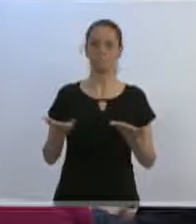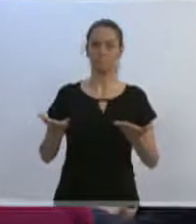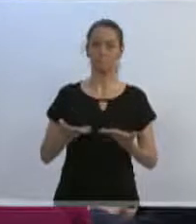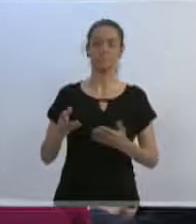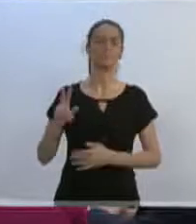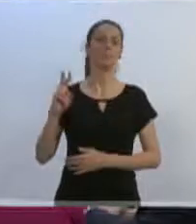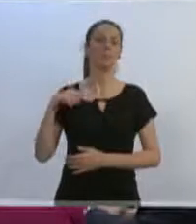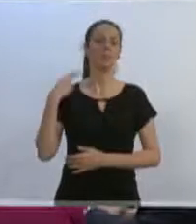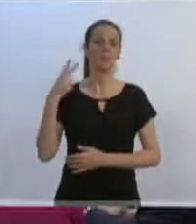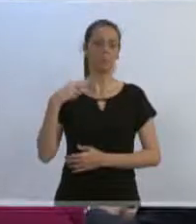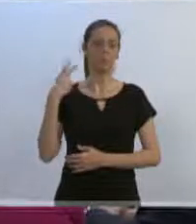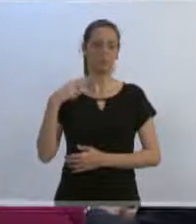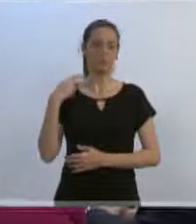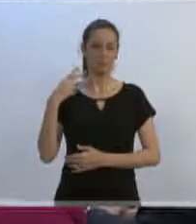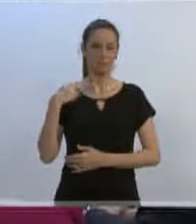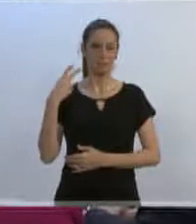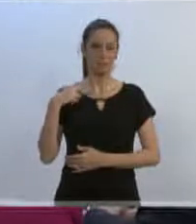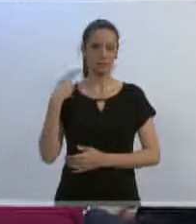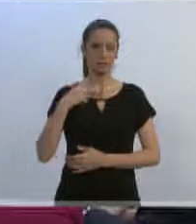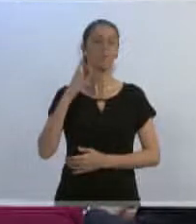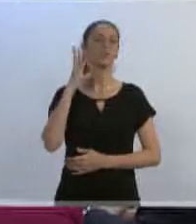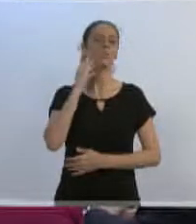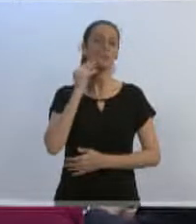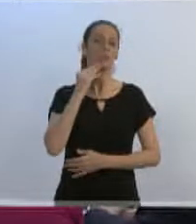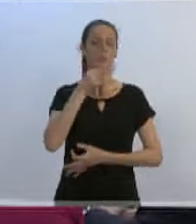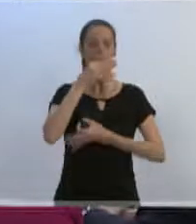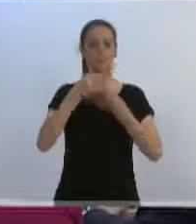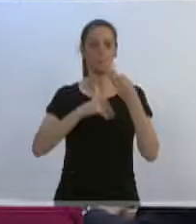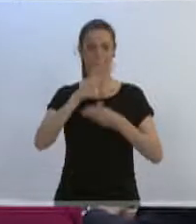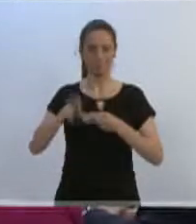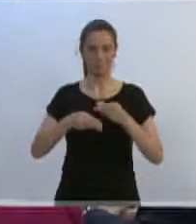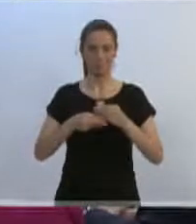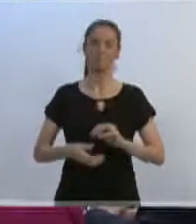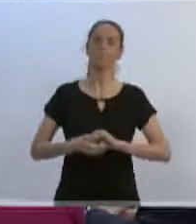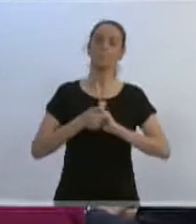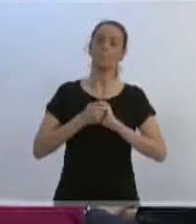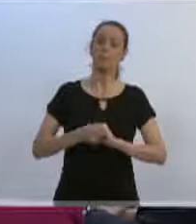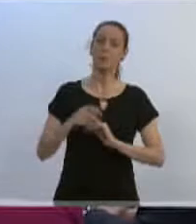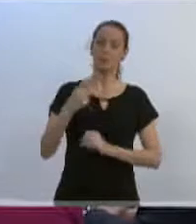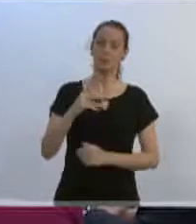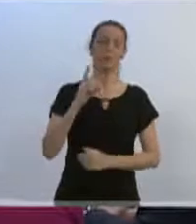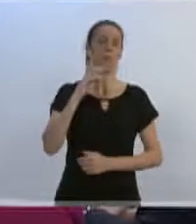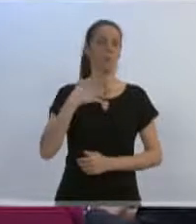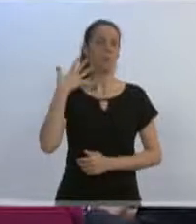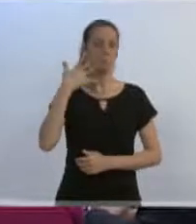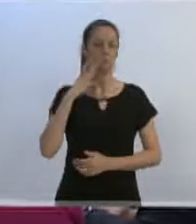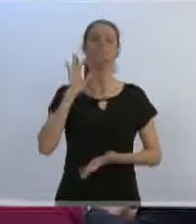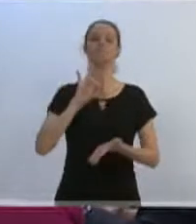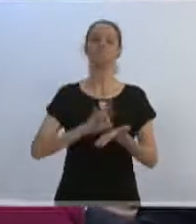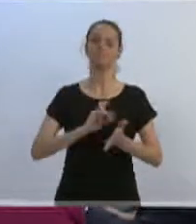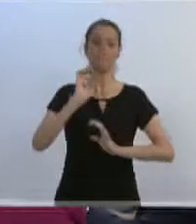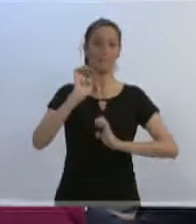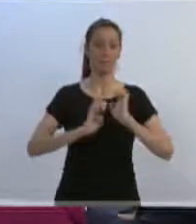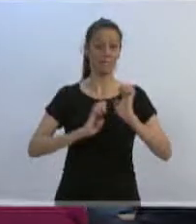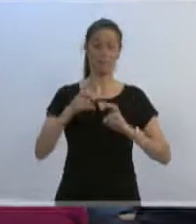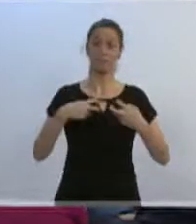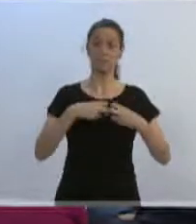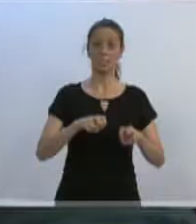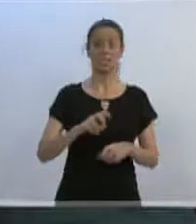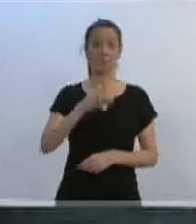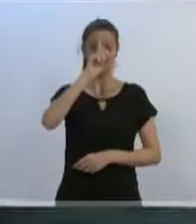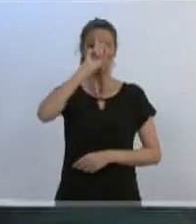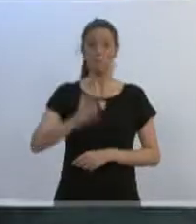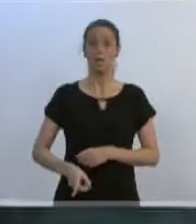vivemos agora o vereador gilson de souza vereador parabéns pelo seu discurso eu acho que essa empresa ela acha acha não ela manda no